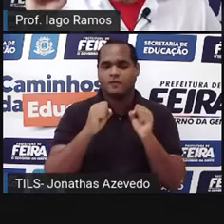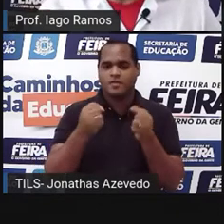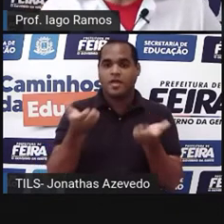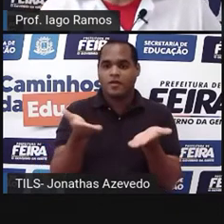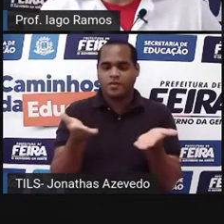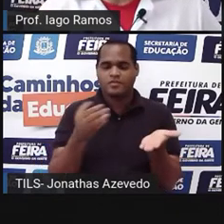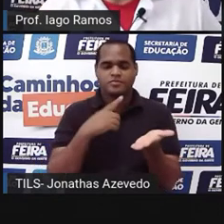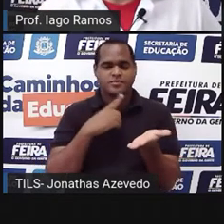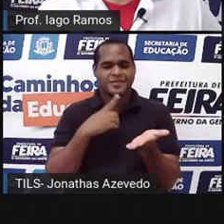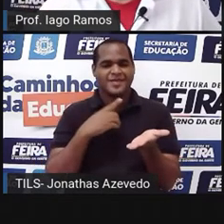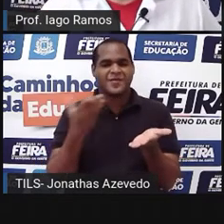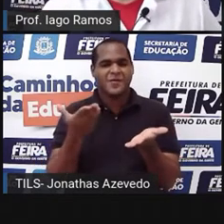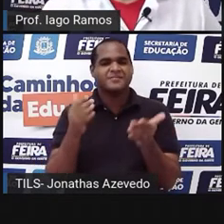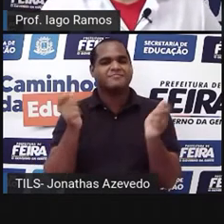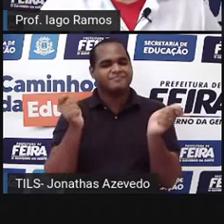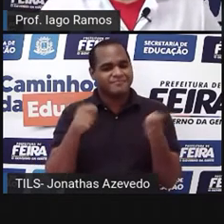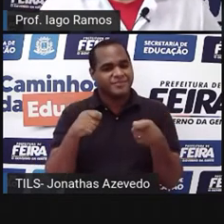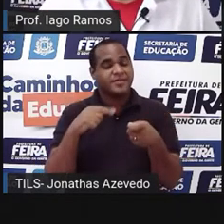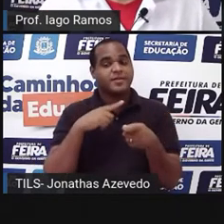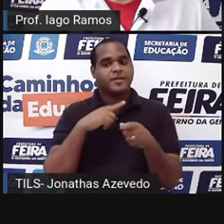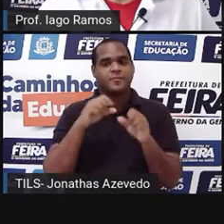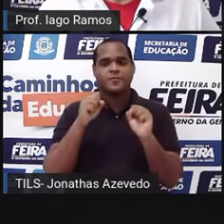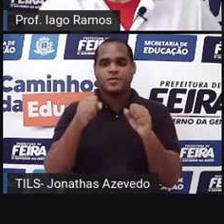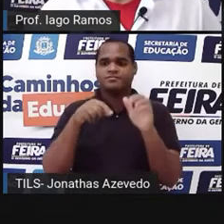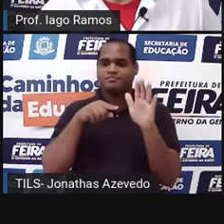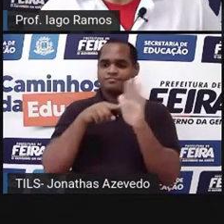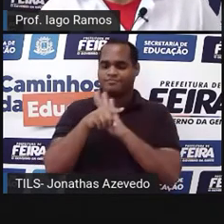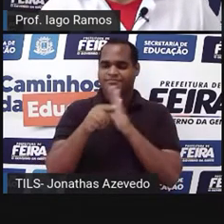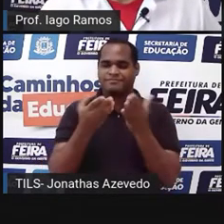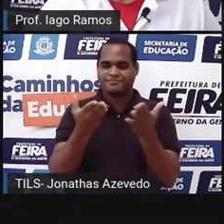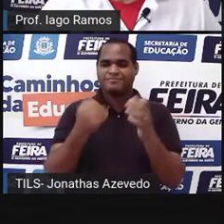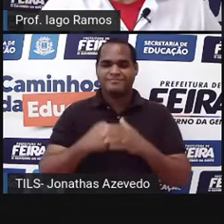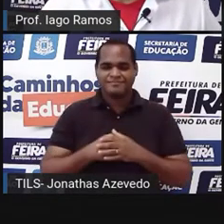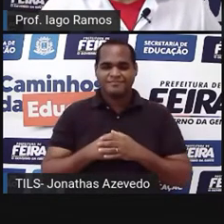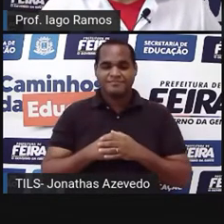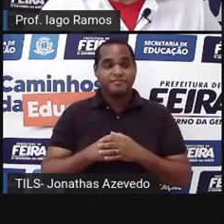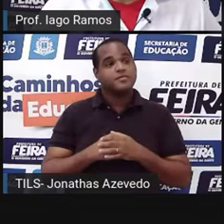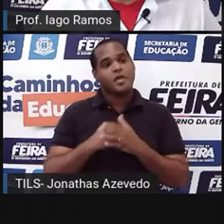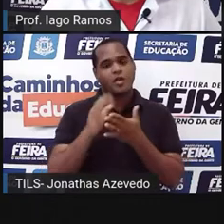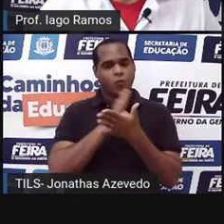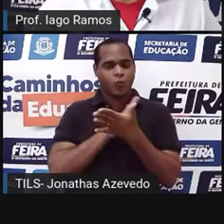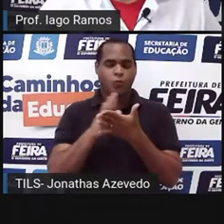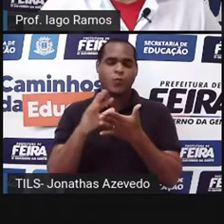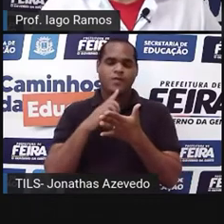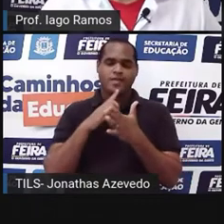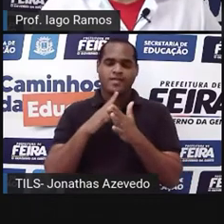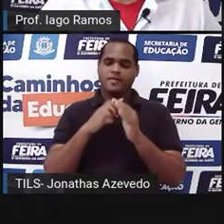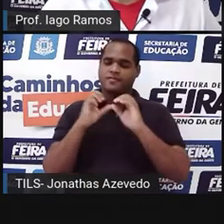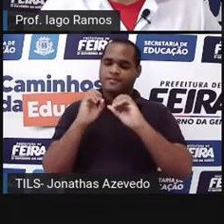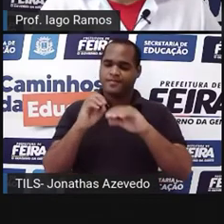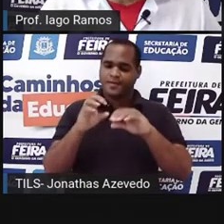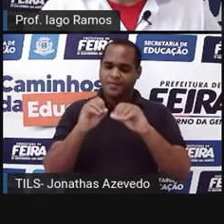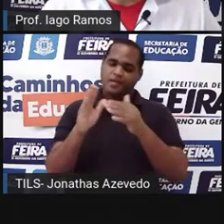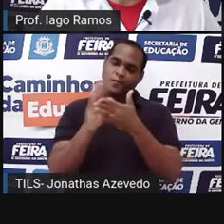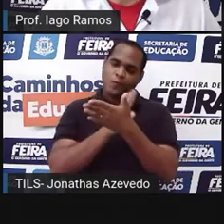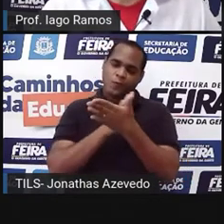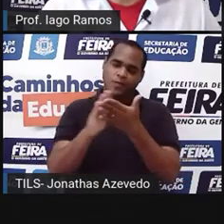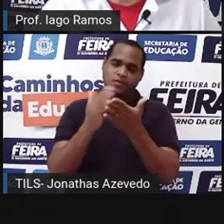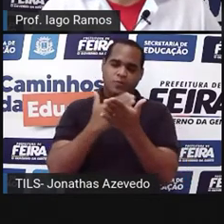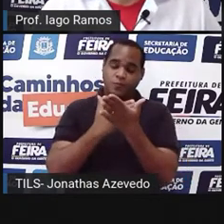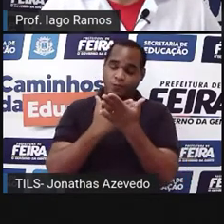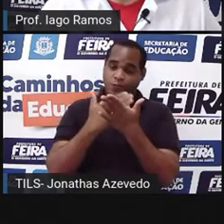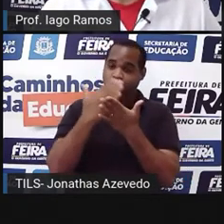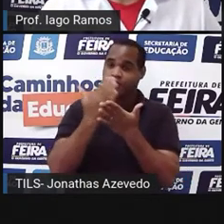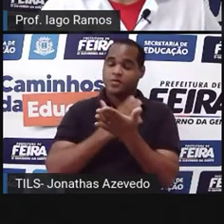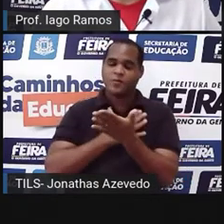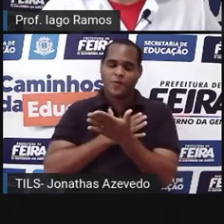agora e já começando com uma pergunta, né? Em algumas aulas eu já gosto de